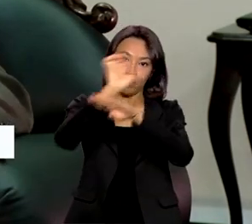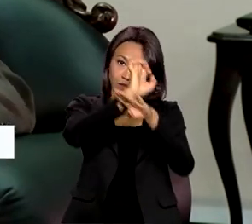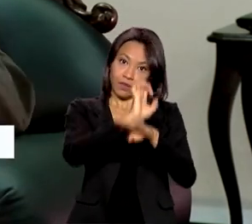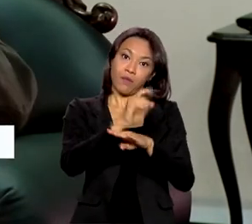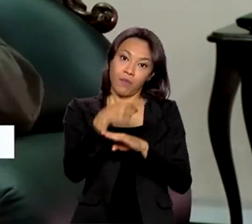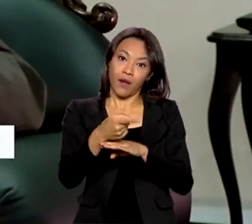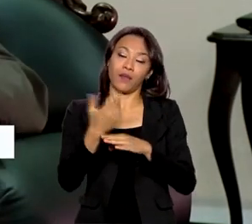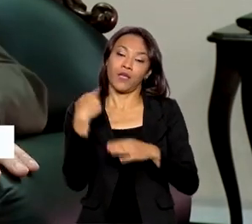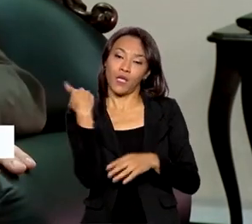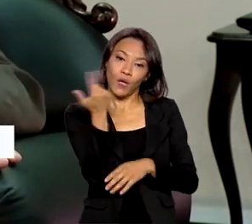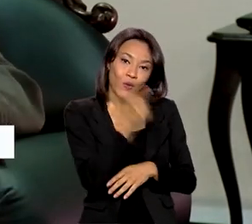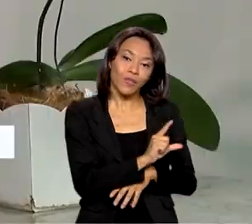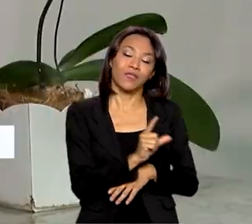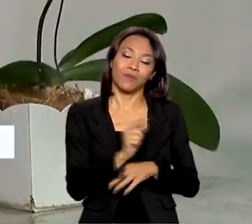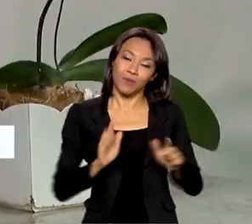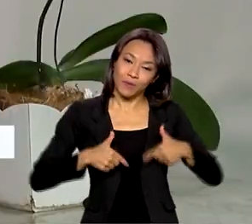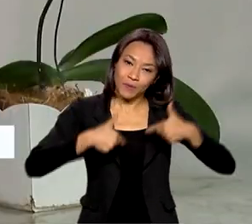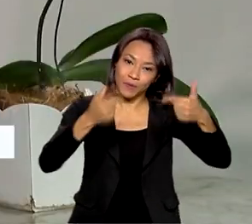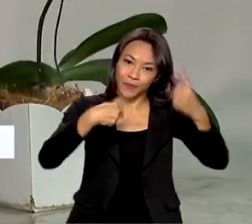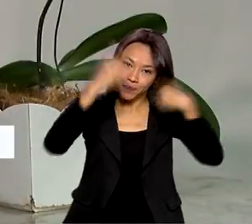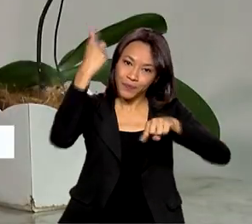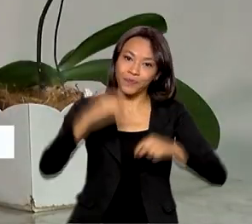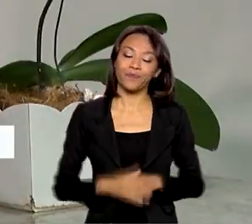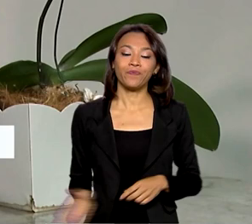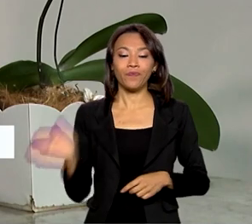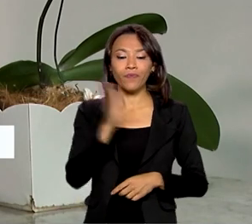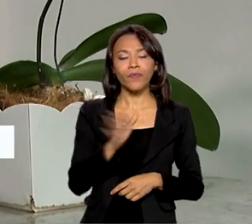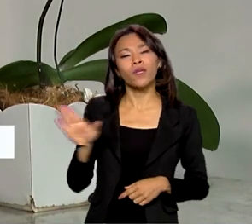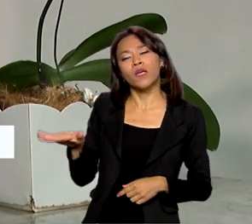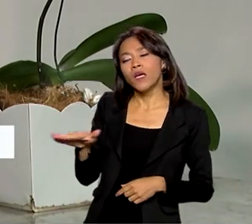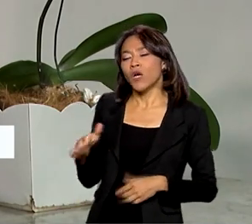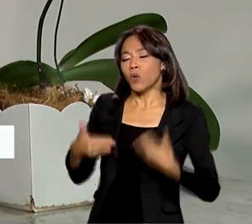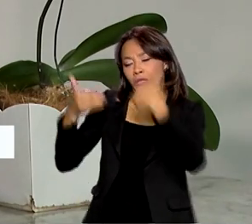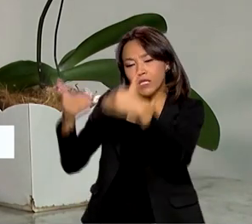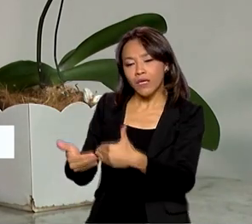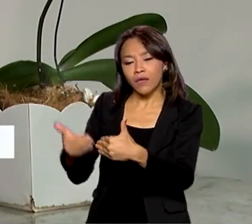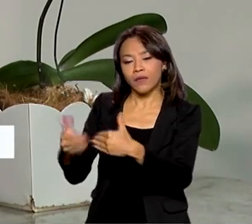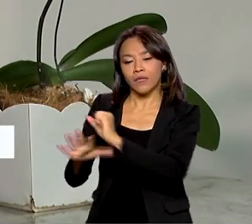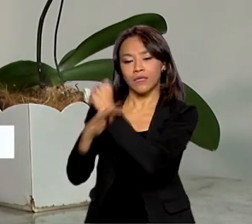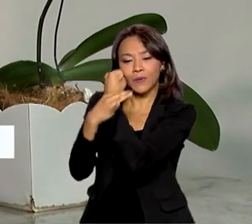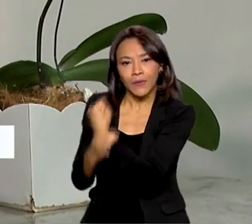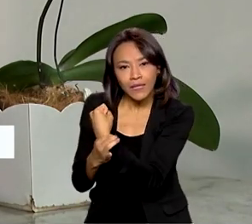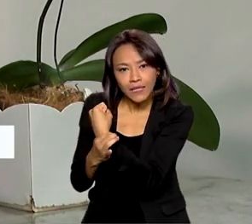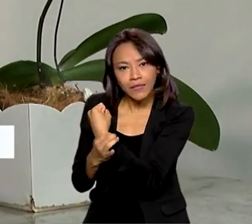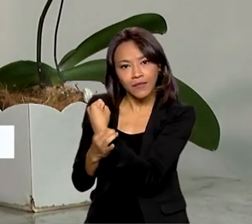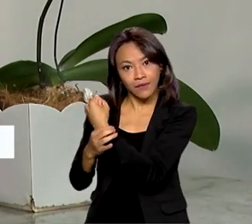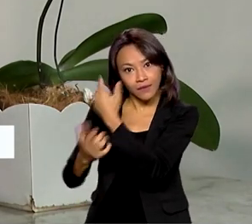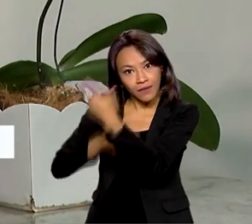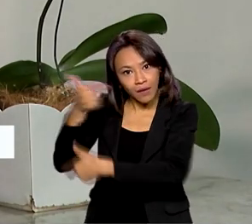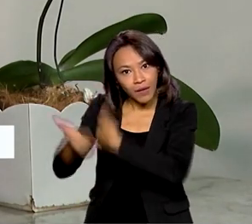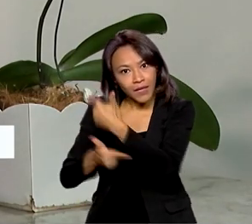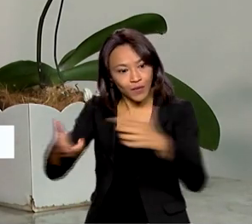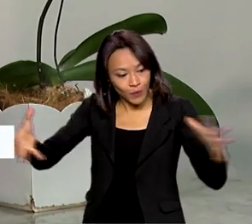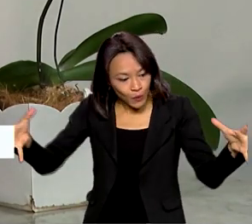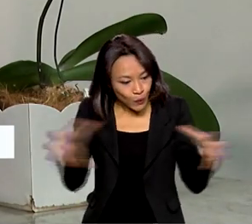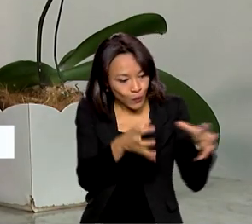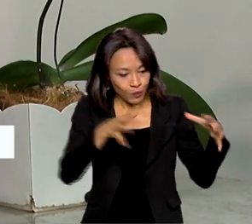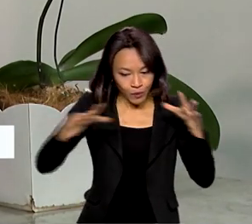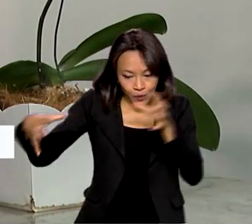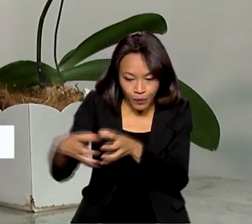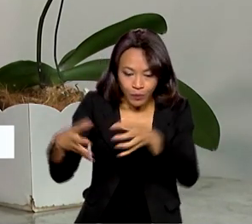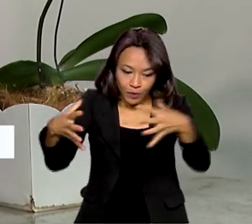enfrentamento Inicial nas nossas fronteiras não a justiça e Segurança Pública então fazendo esse trabalho conjunto